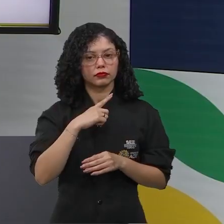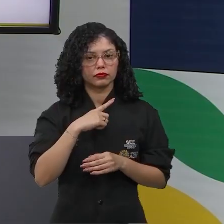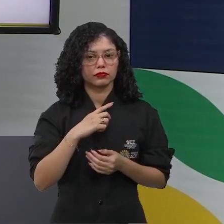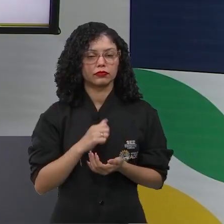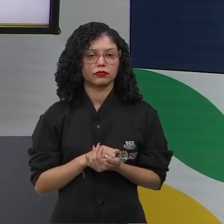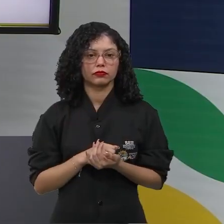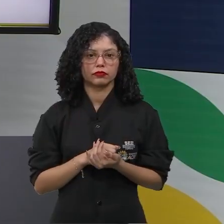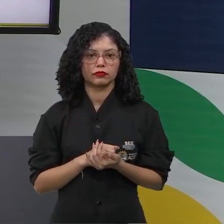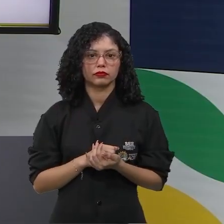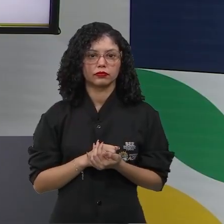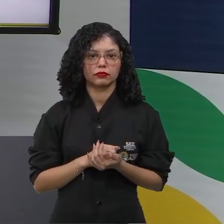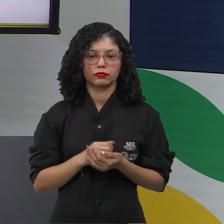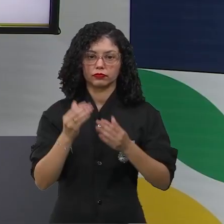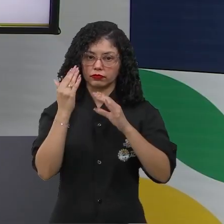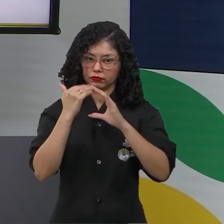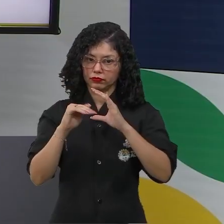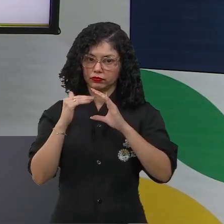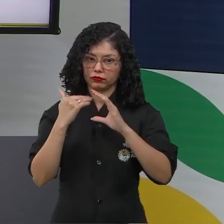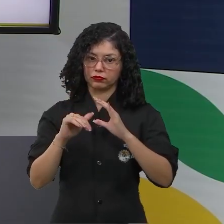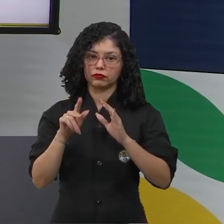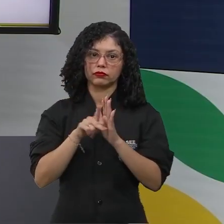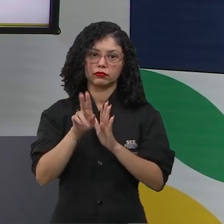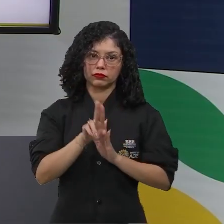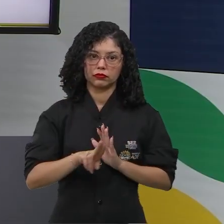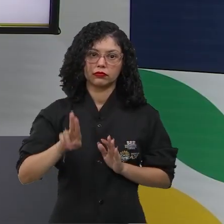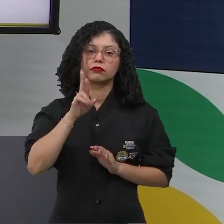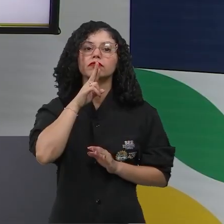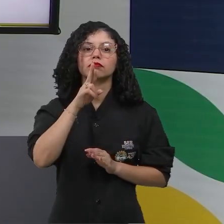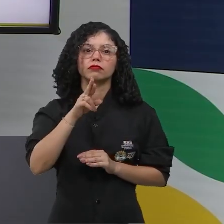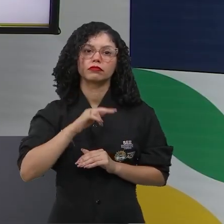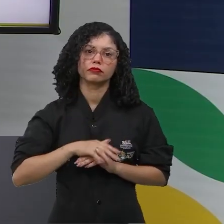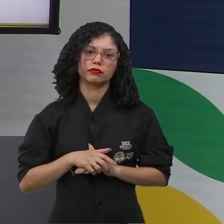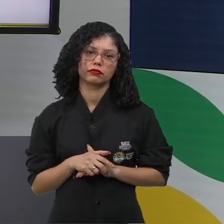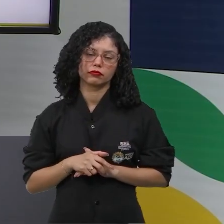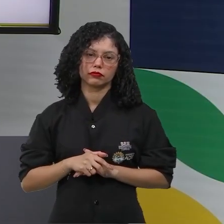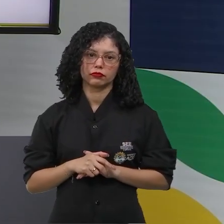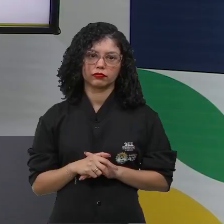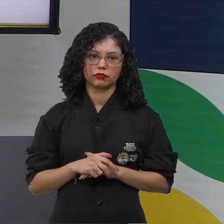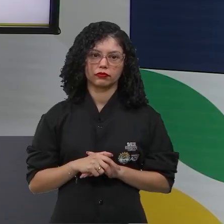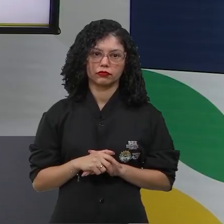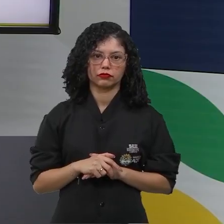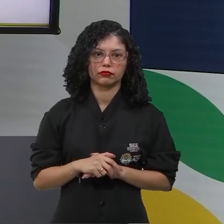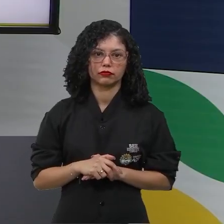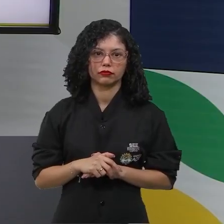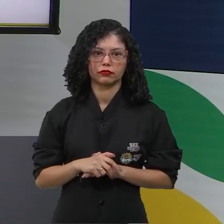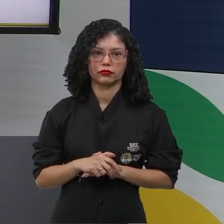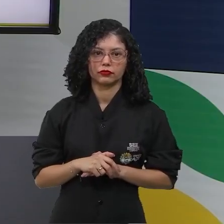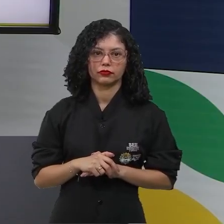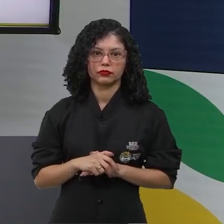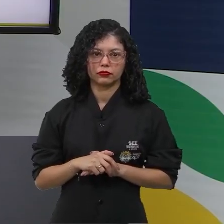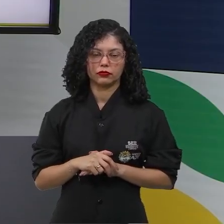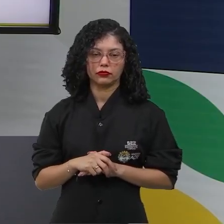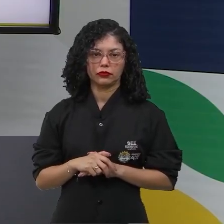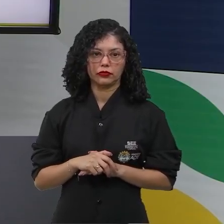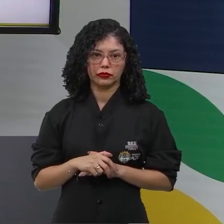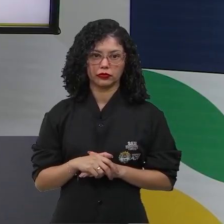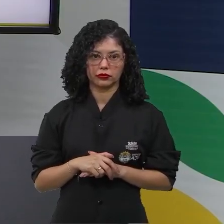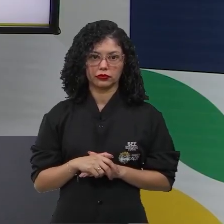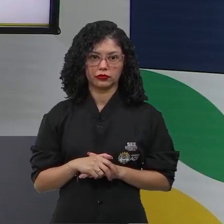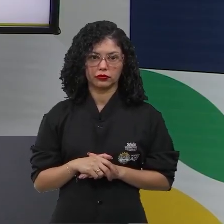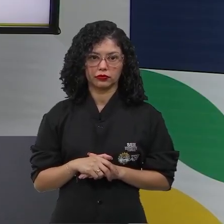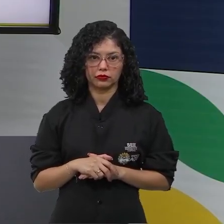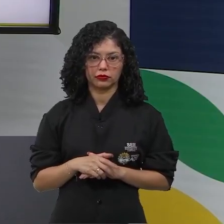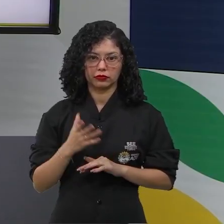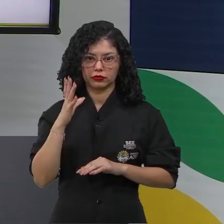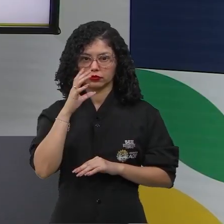a mídia acaba divulgando os resultados que são ilegais. Basicamente é isso, ok? Vamos fazer uma